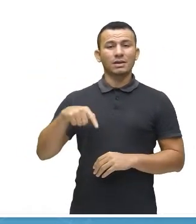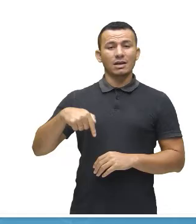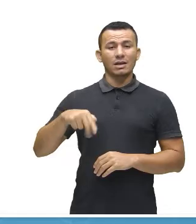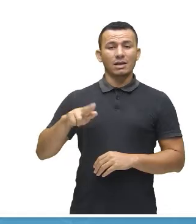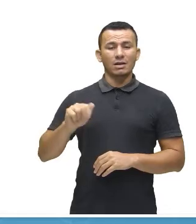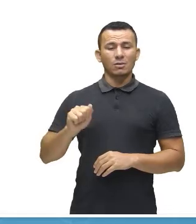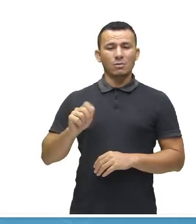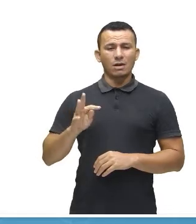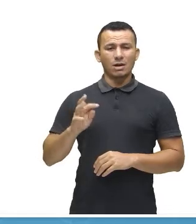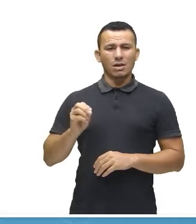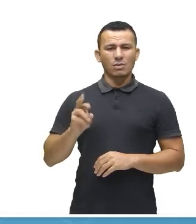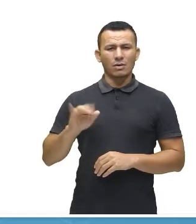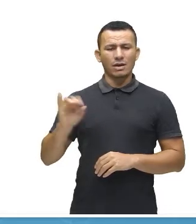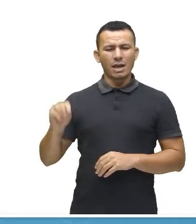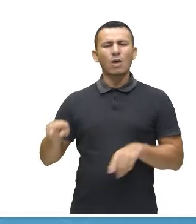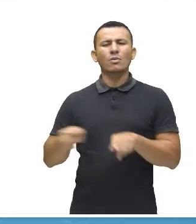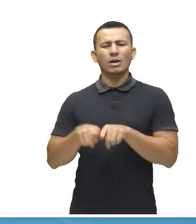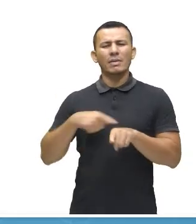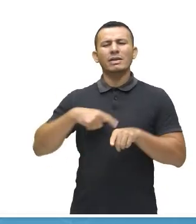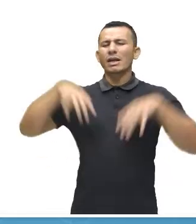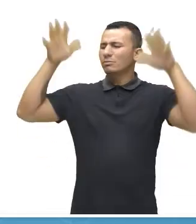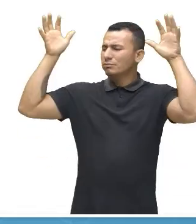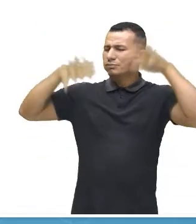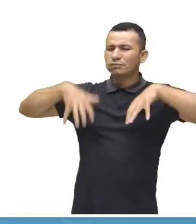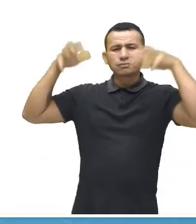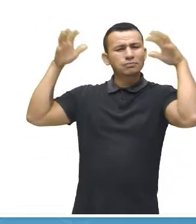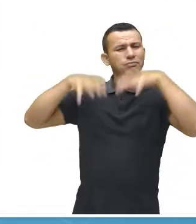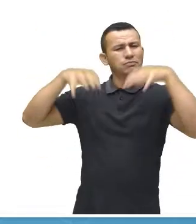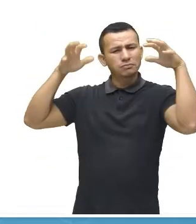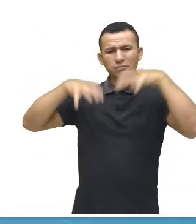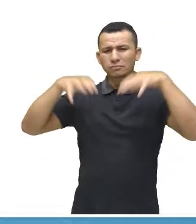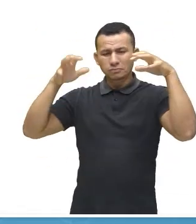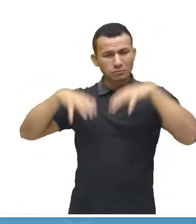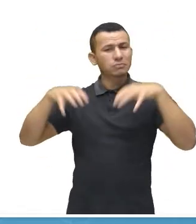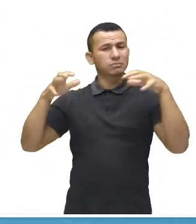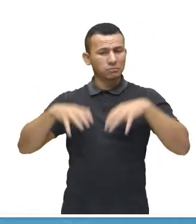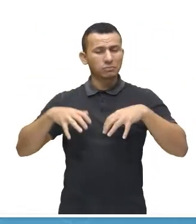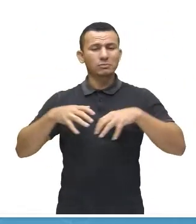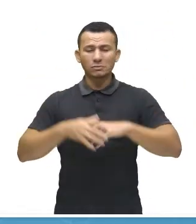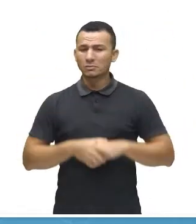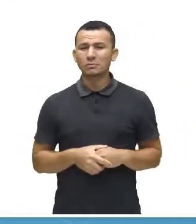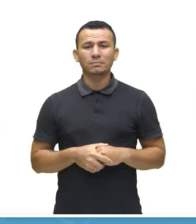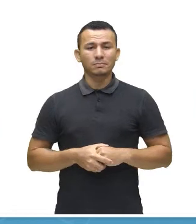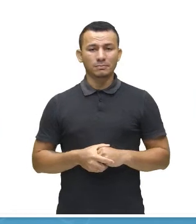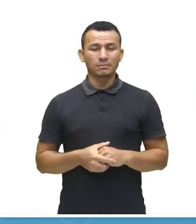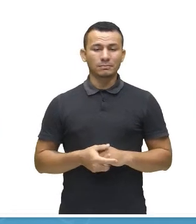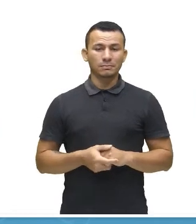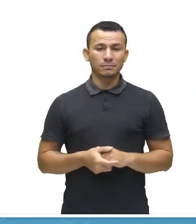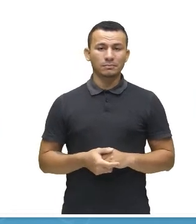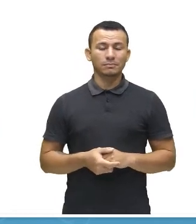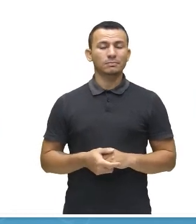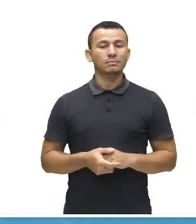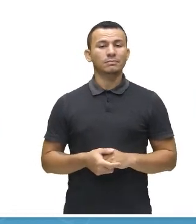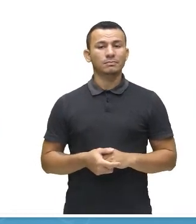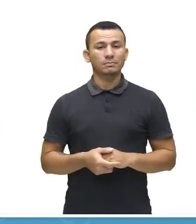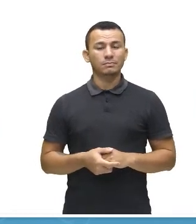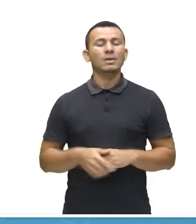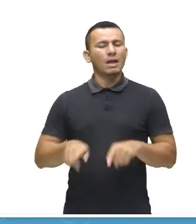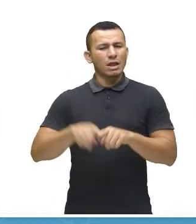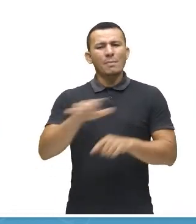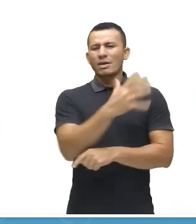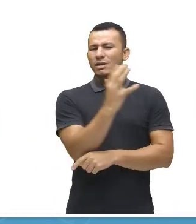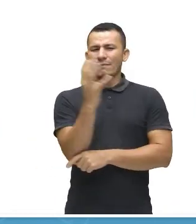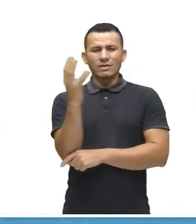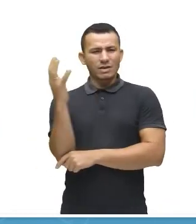alta pluviosidade, né? Olha que palavra bonita, pluviosidade, chuvas, né? Bem como a